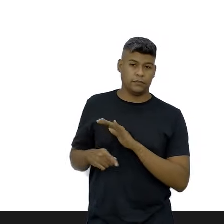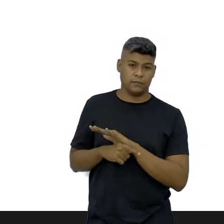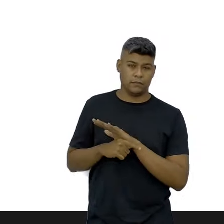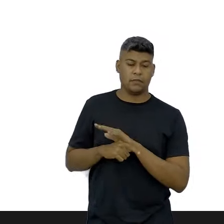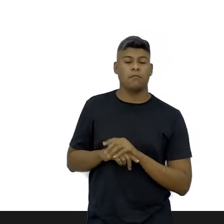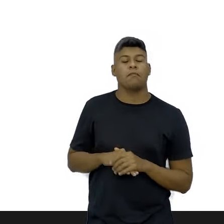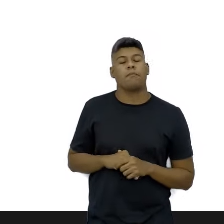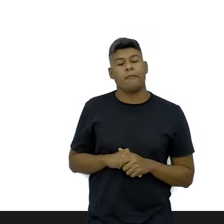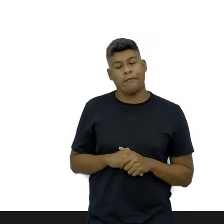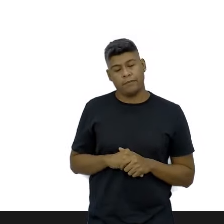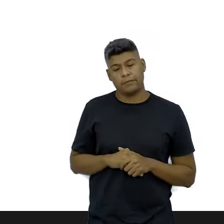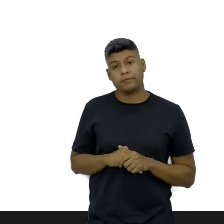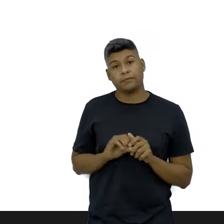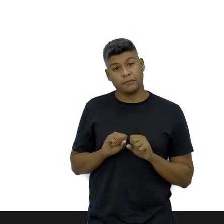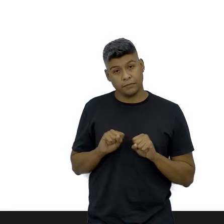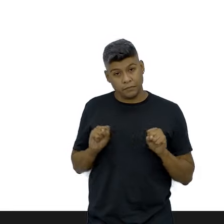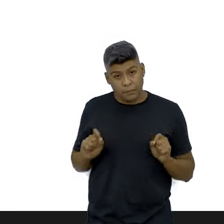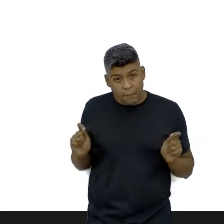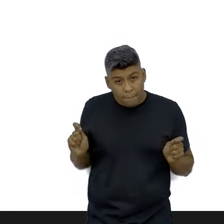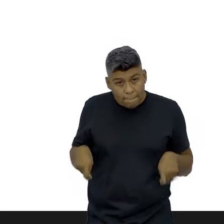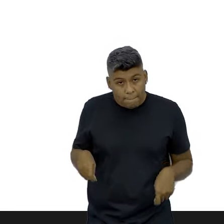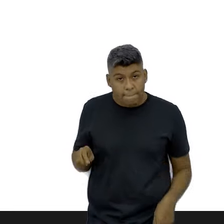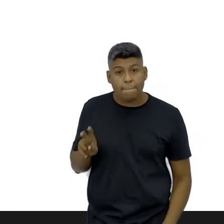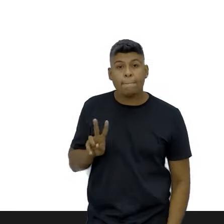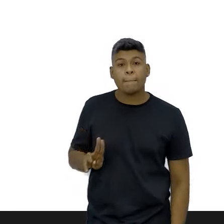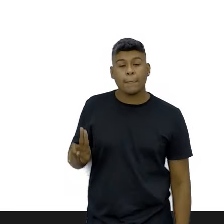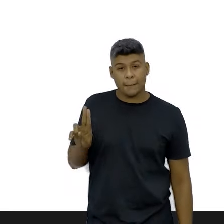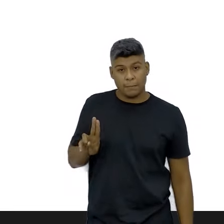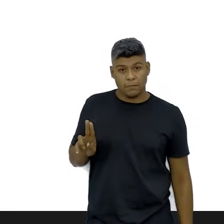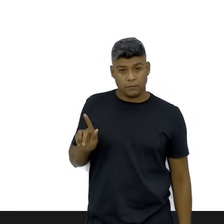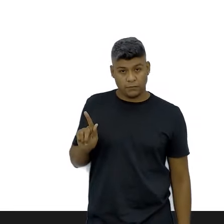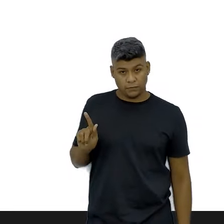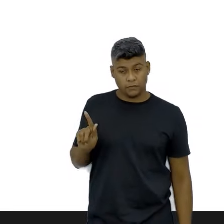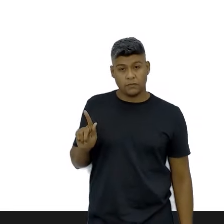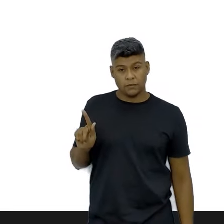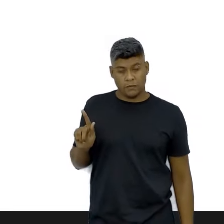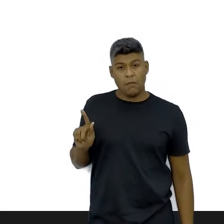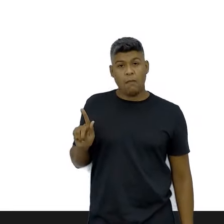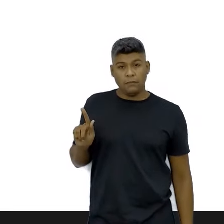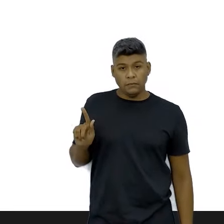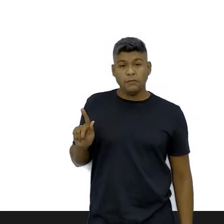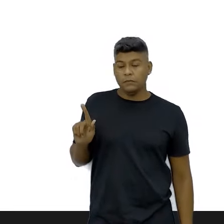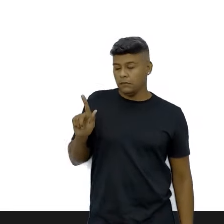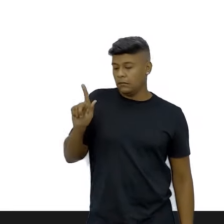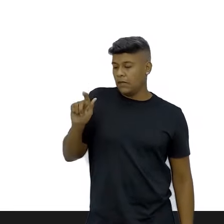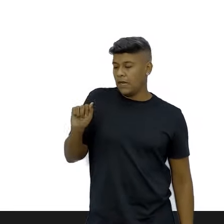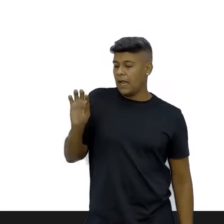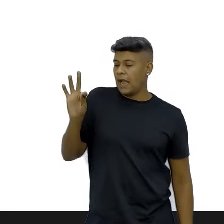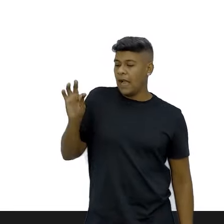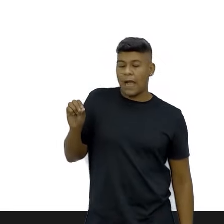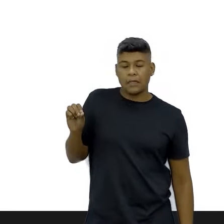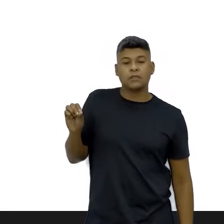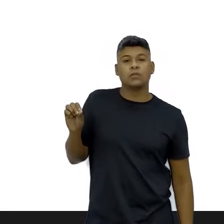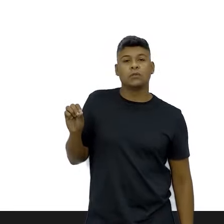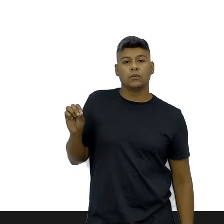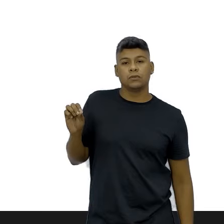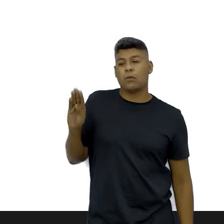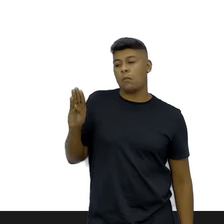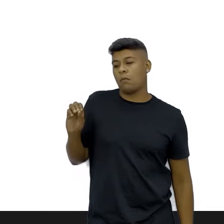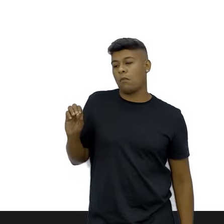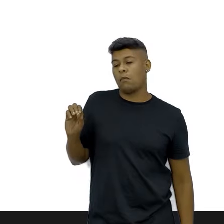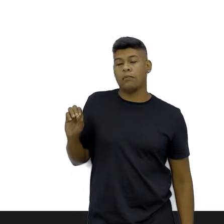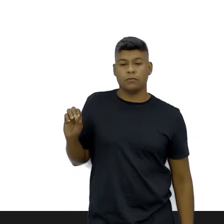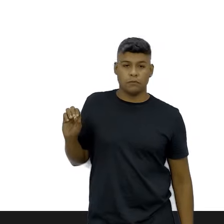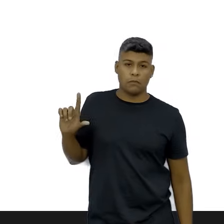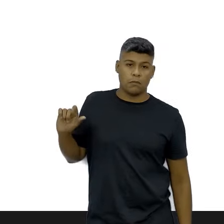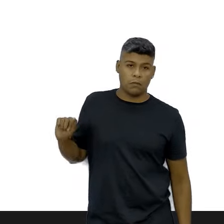gato, o sistema permite usar o G como em gato, né, gola, gula, e